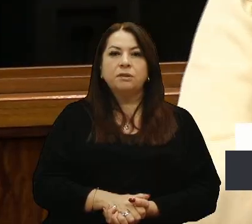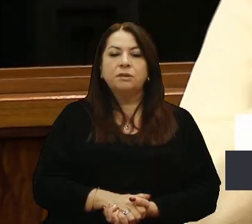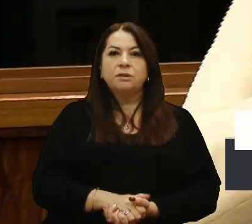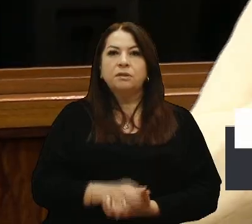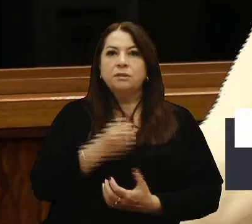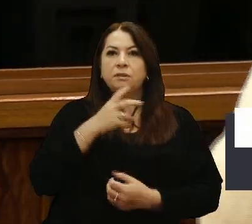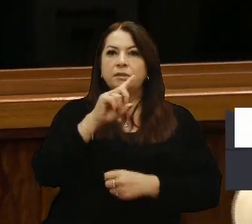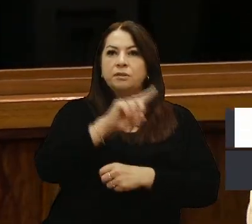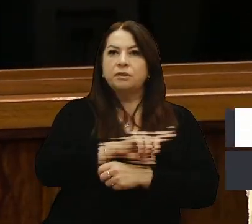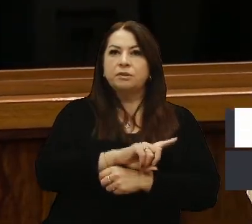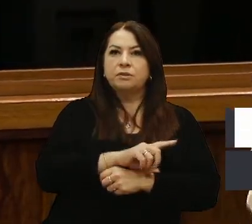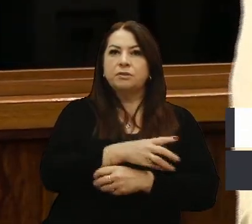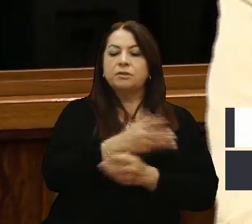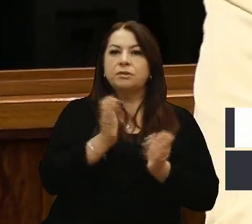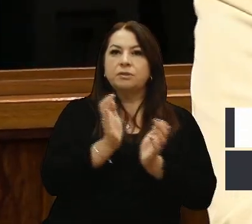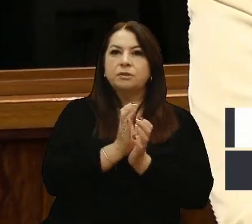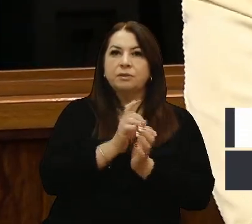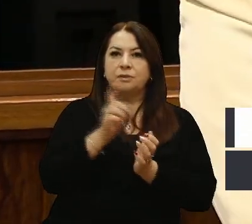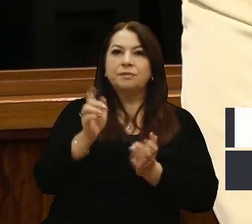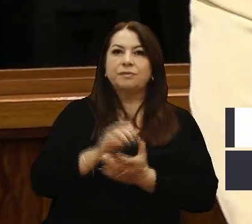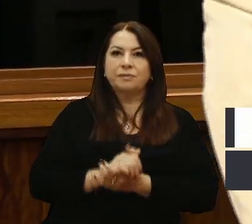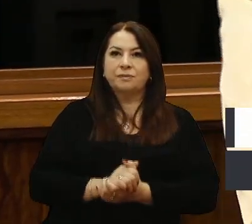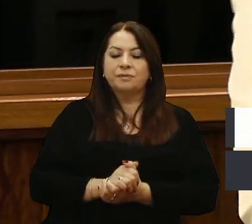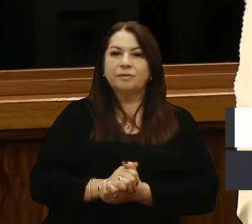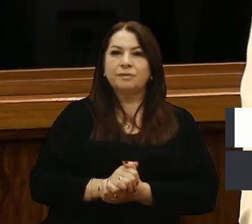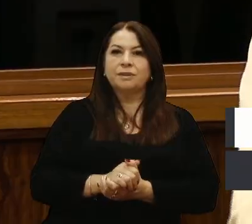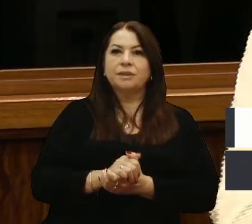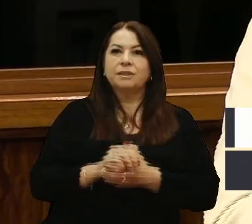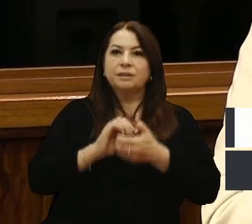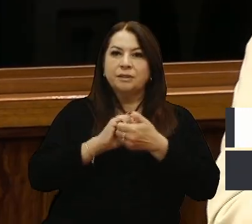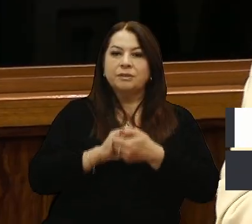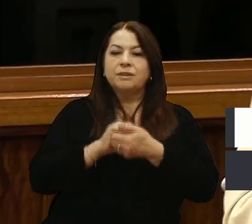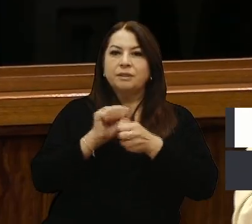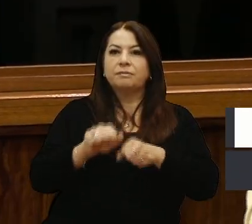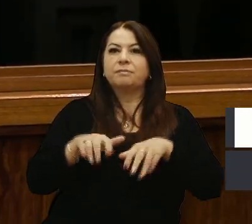Bom dia, colegas. Bom dia, saudar quem está aqui.